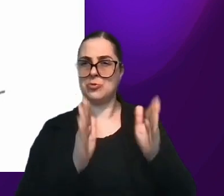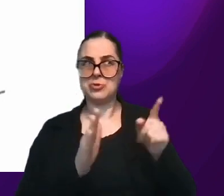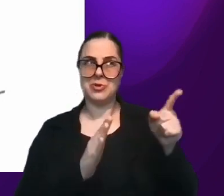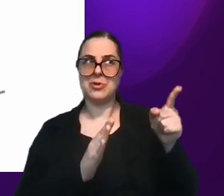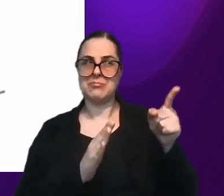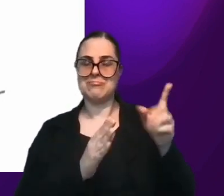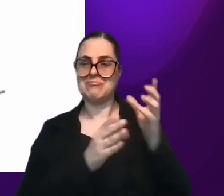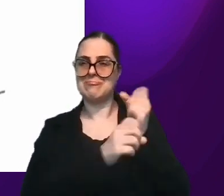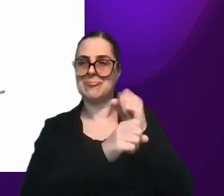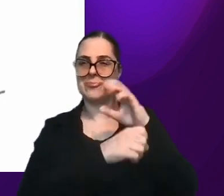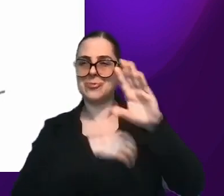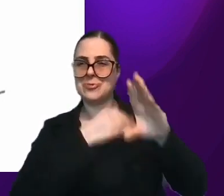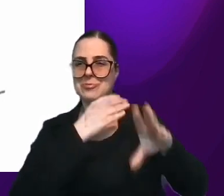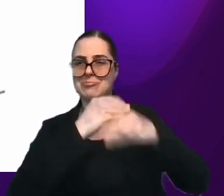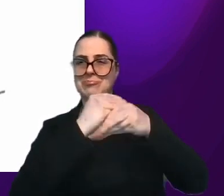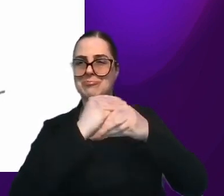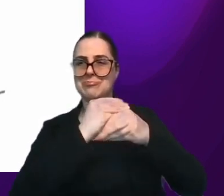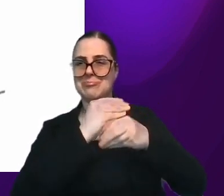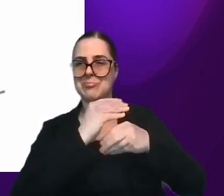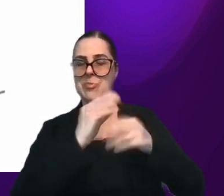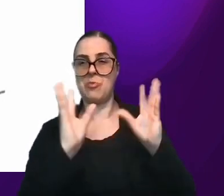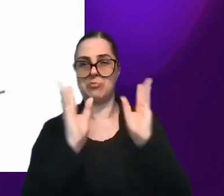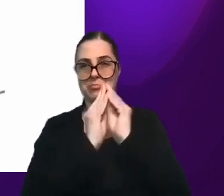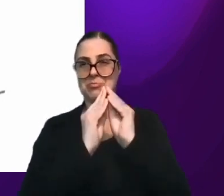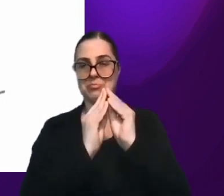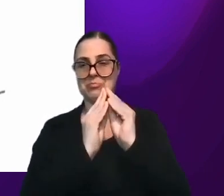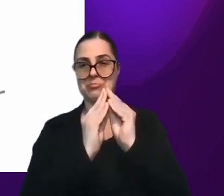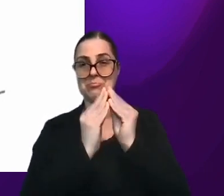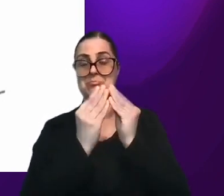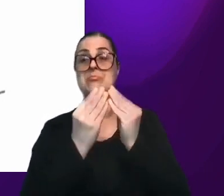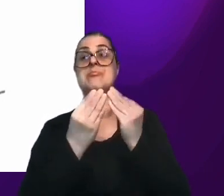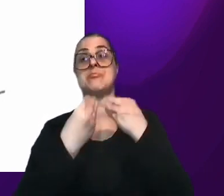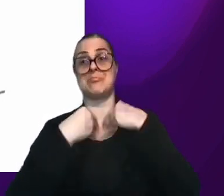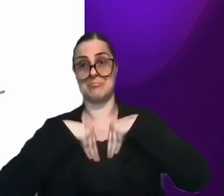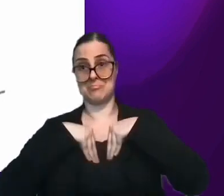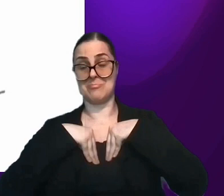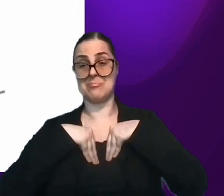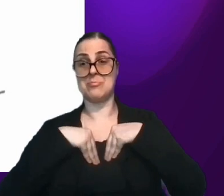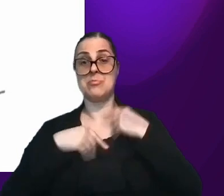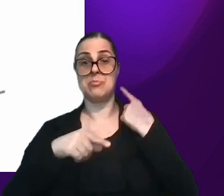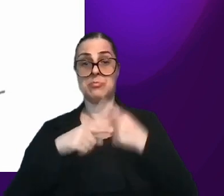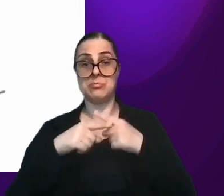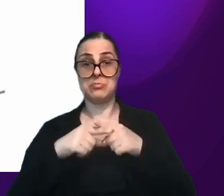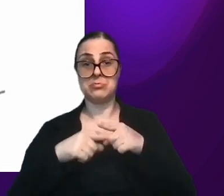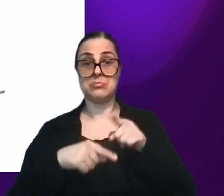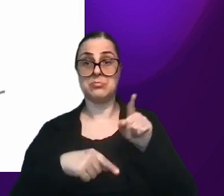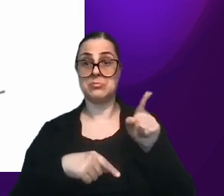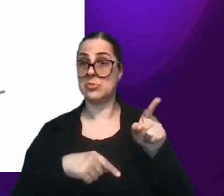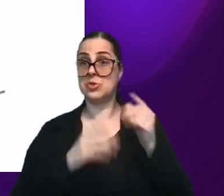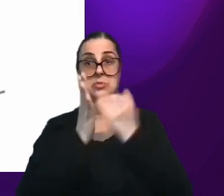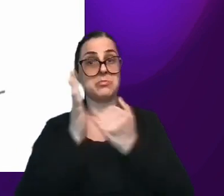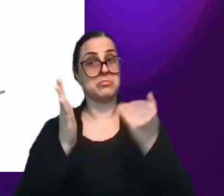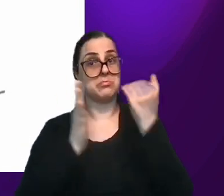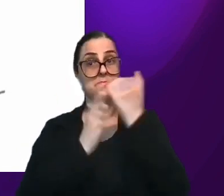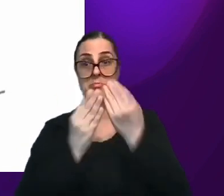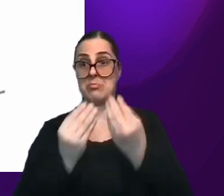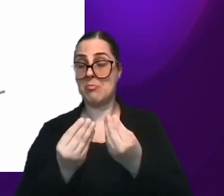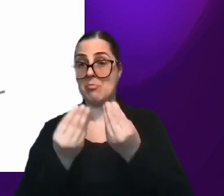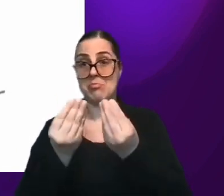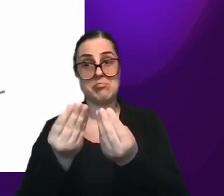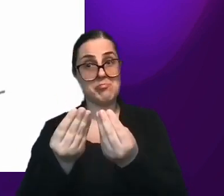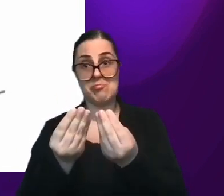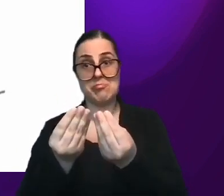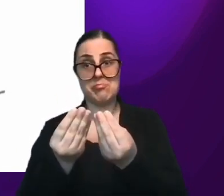100, 120, 115, 130%, ele não vai te dar a mais. Ele vai te dar